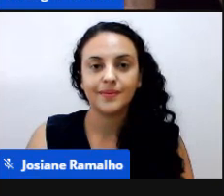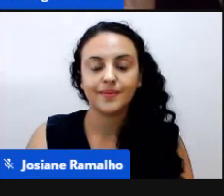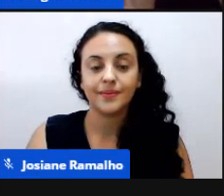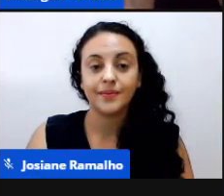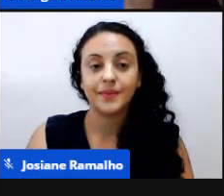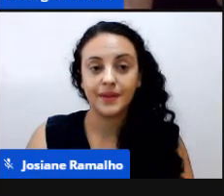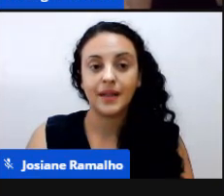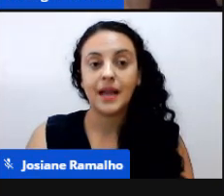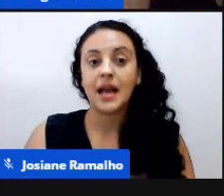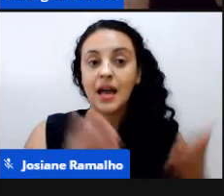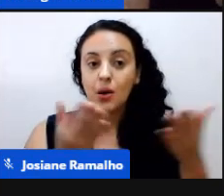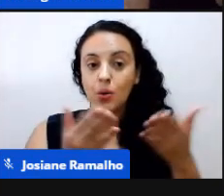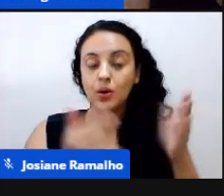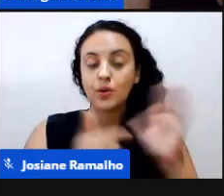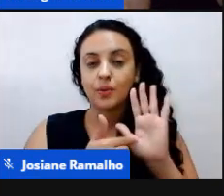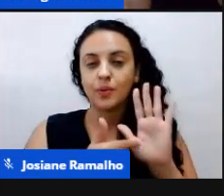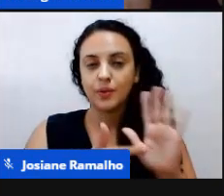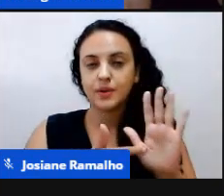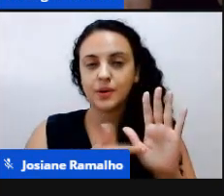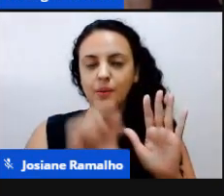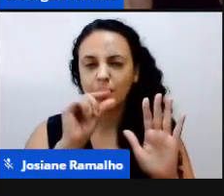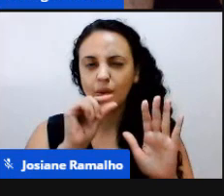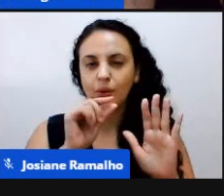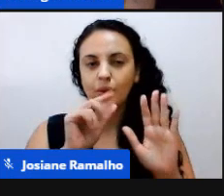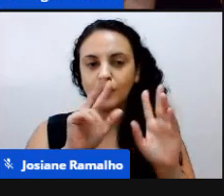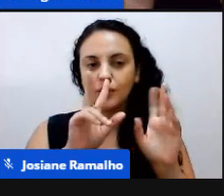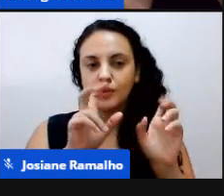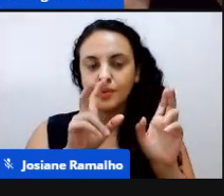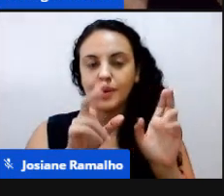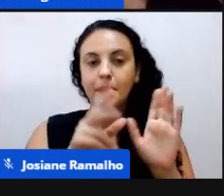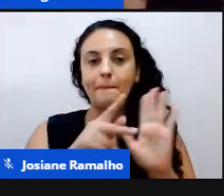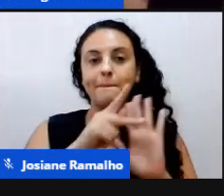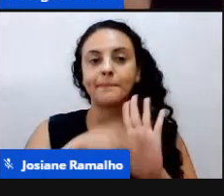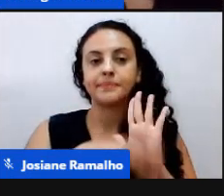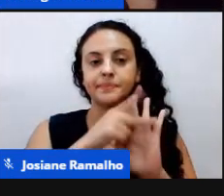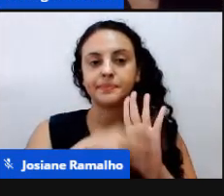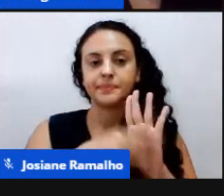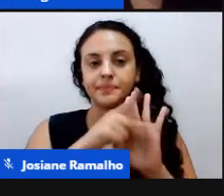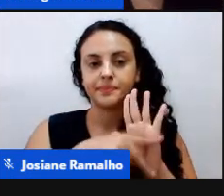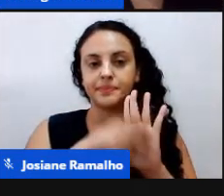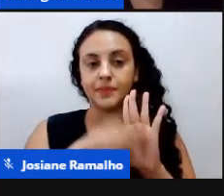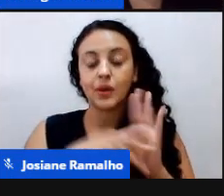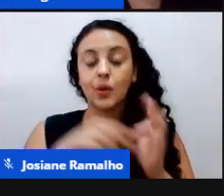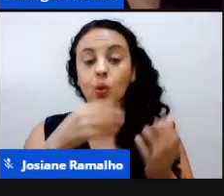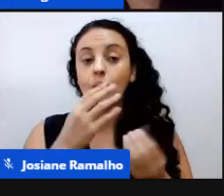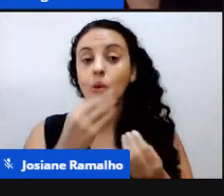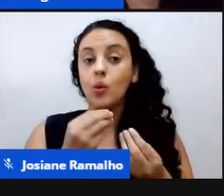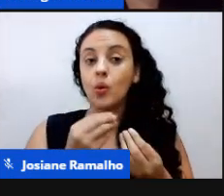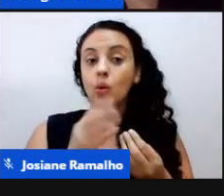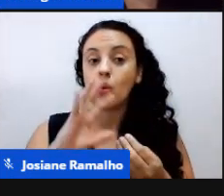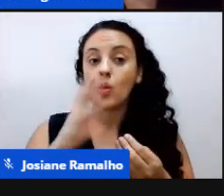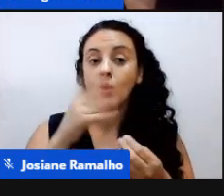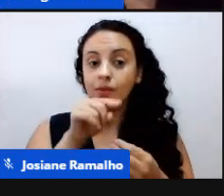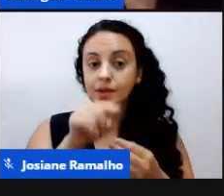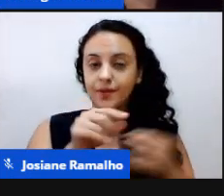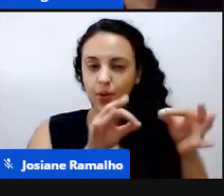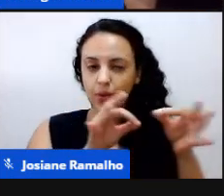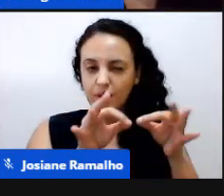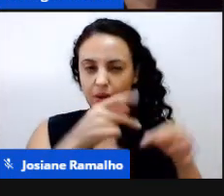Então, nós vamos falar aqui um pouquinho de planejamento, né? Quando você vai montar o seu planejamento, você tem que